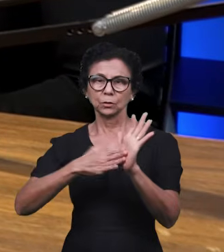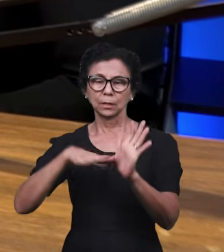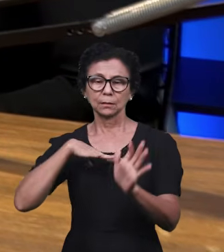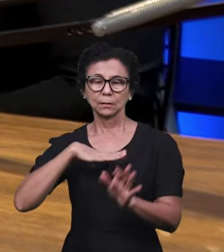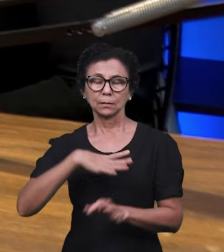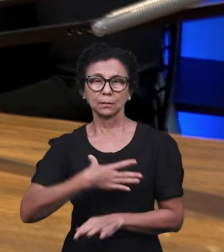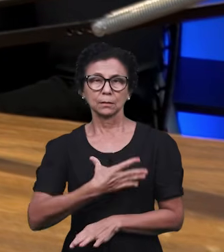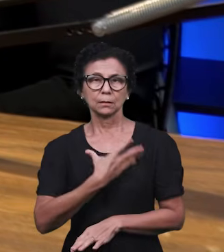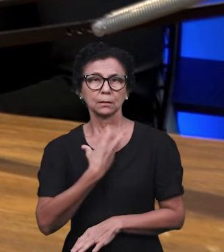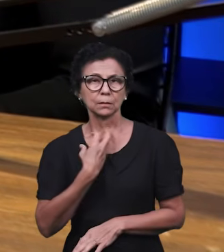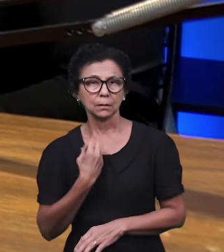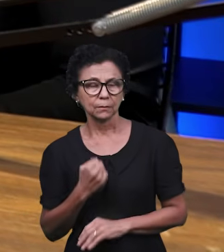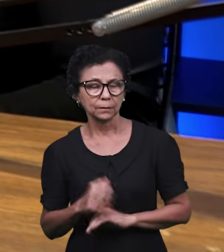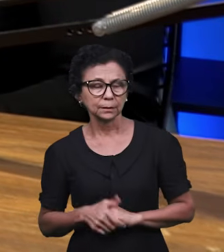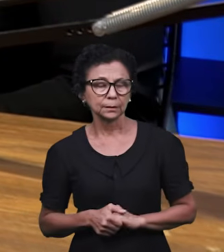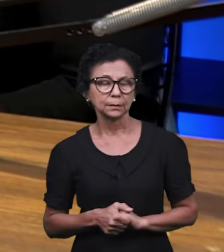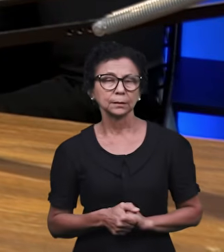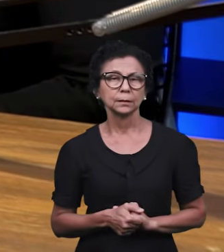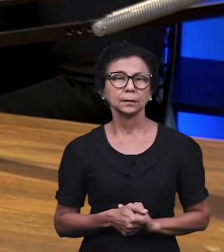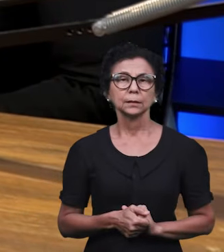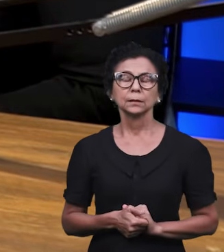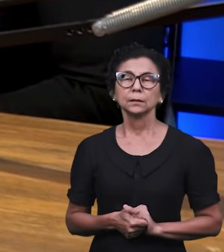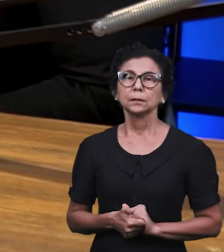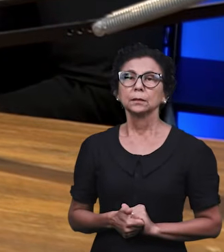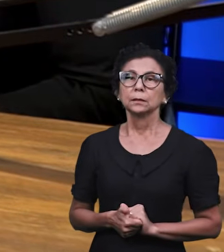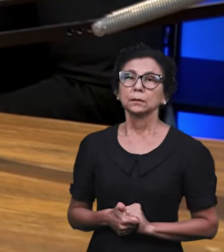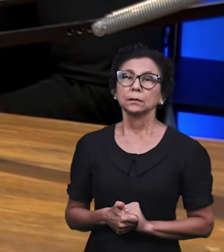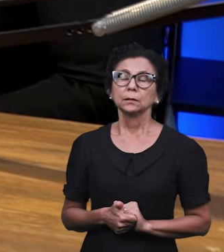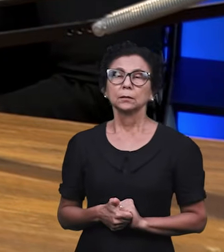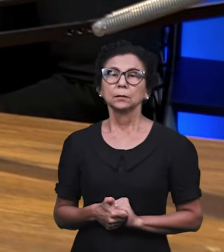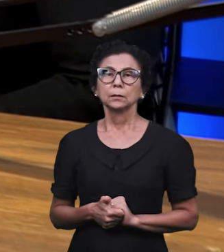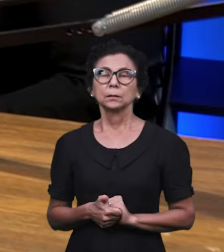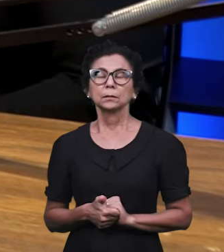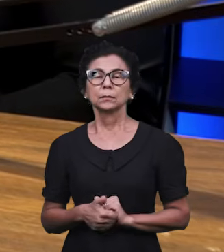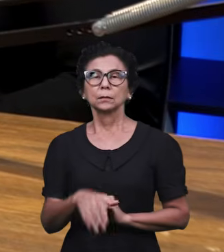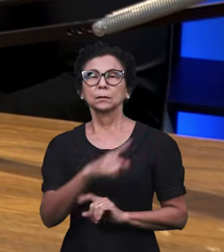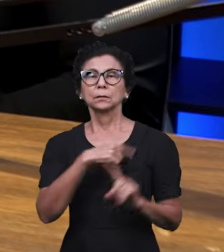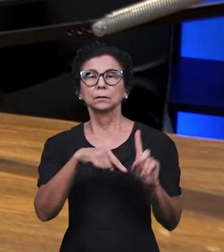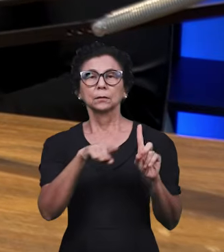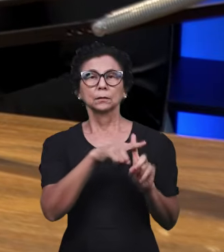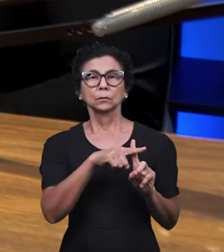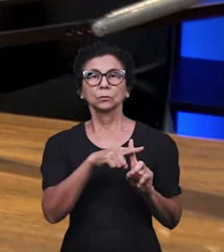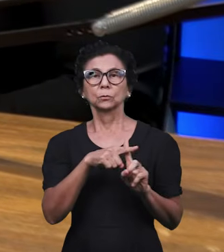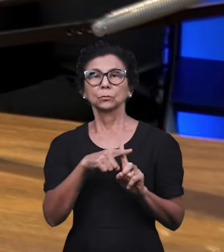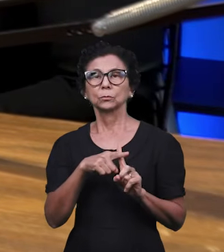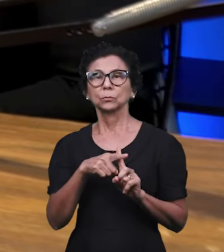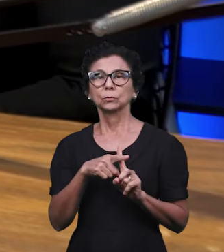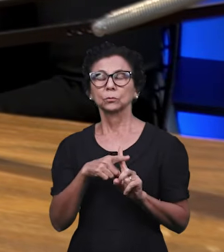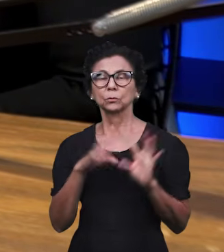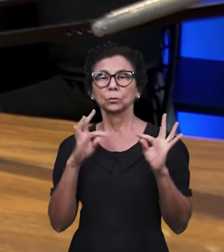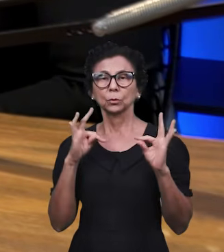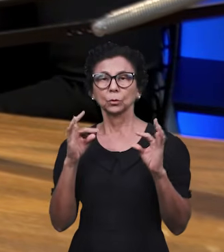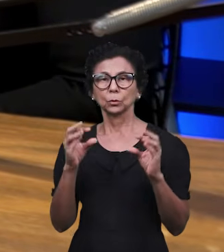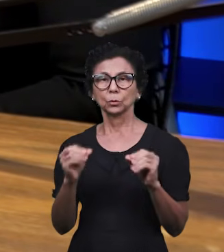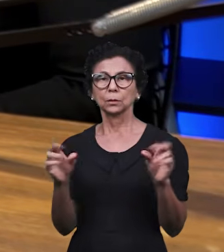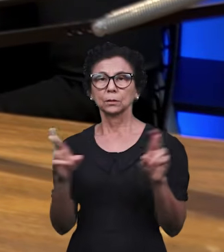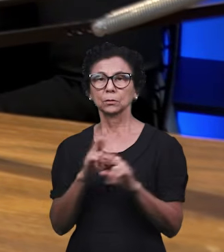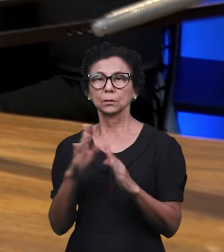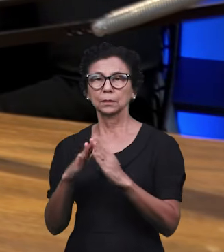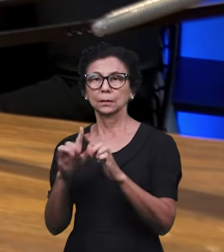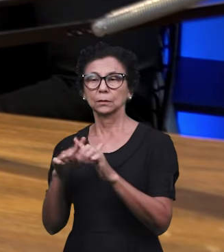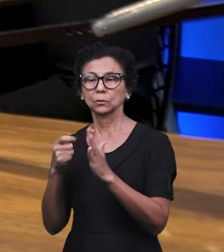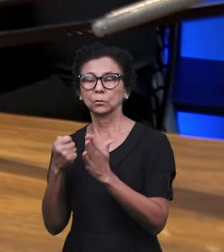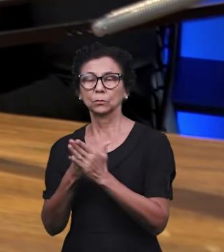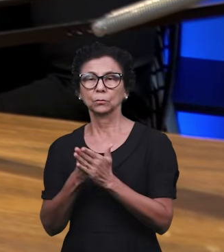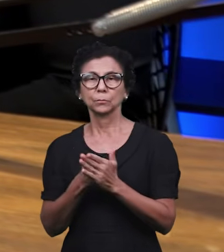seria necessário para a edificação da igreja. Vale destacar um texto, pastor Felipe, em João, capítulo